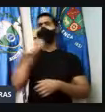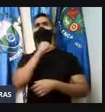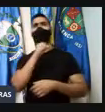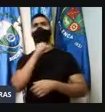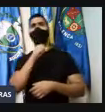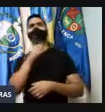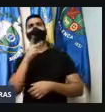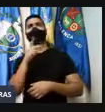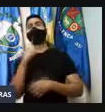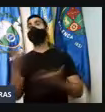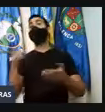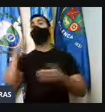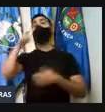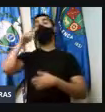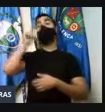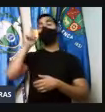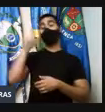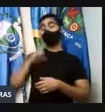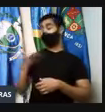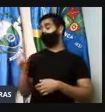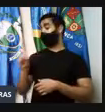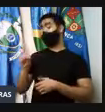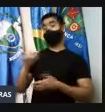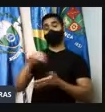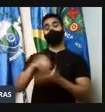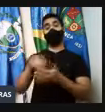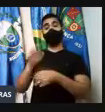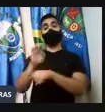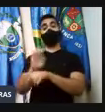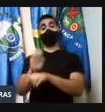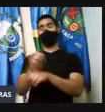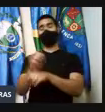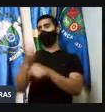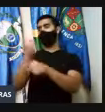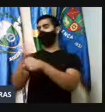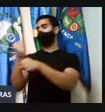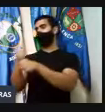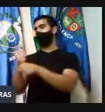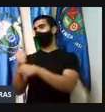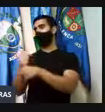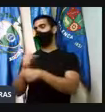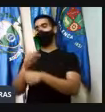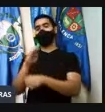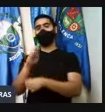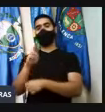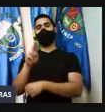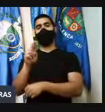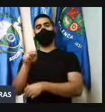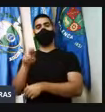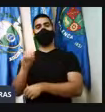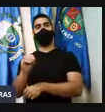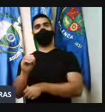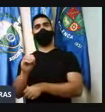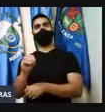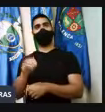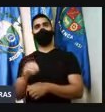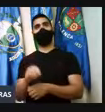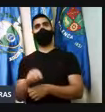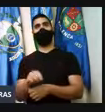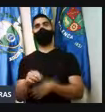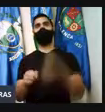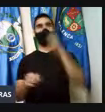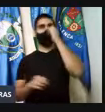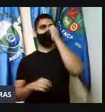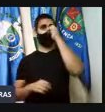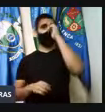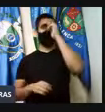da visita ontem que tivemos aqui do secretário estadual de Infraestrutura e Obras, Bruno Casuhiro, e já,